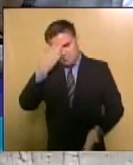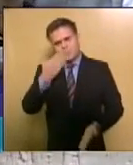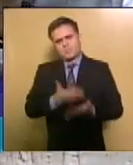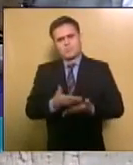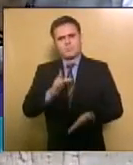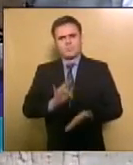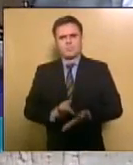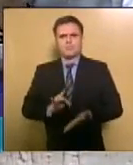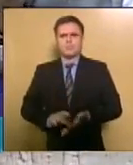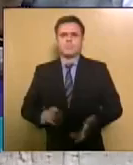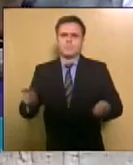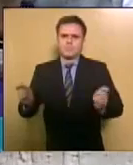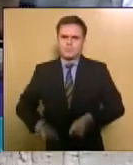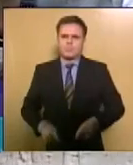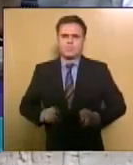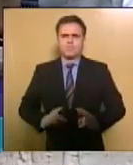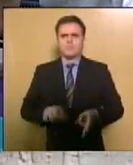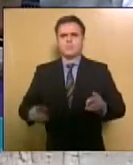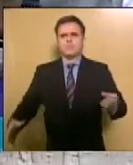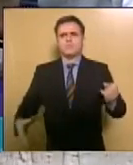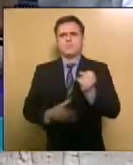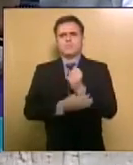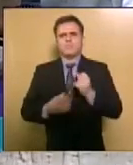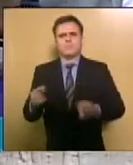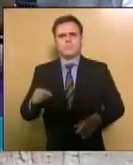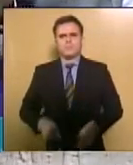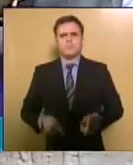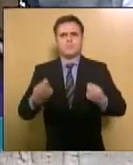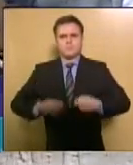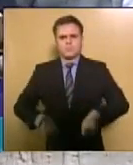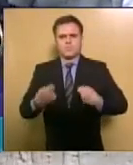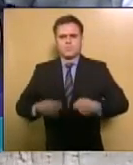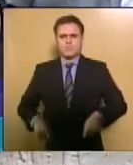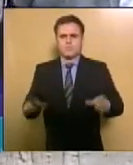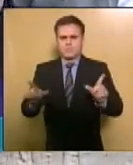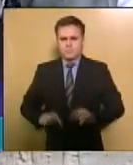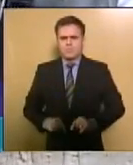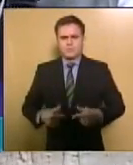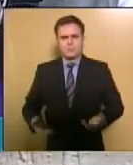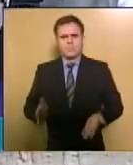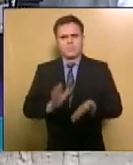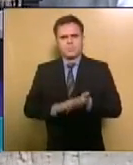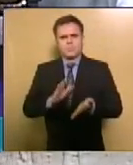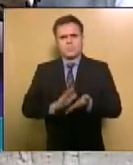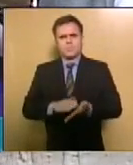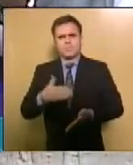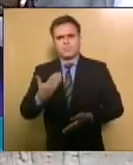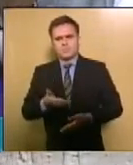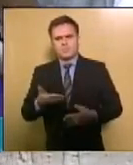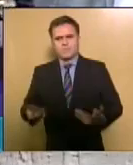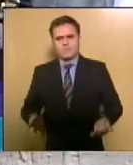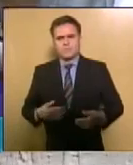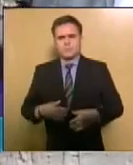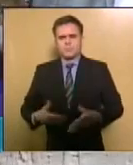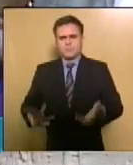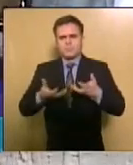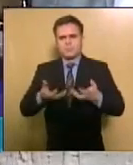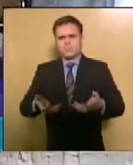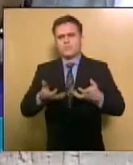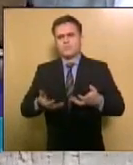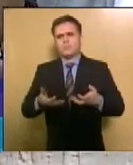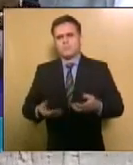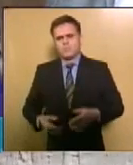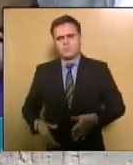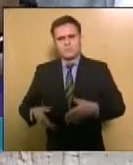tem jeito para a segurança no nosso estado e precisamos baixar esse índice de violência parabenizo apenas e espero que façam